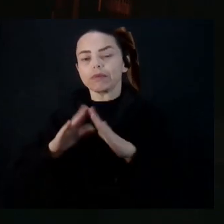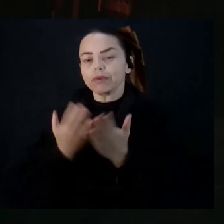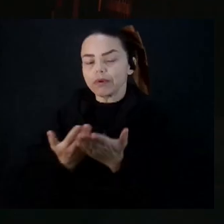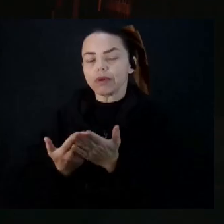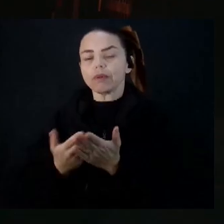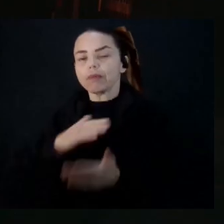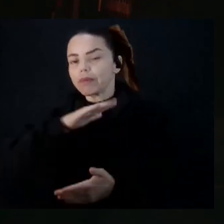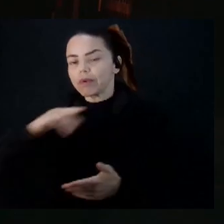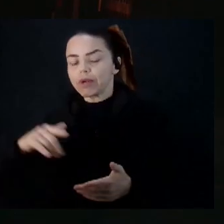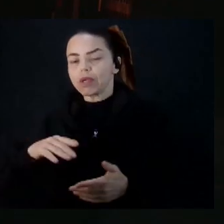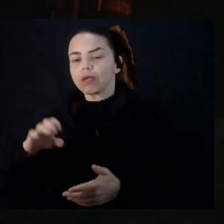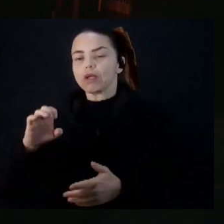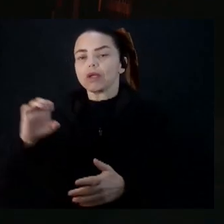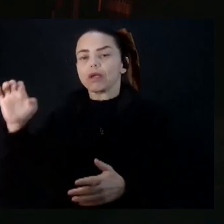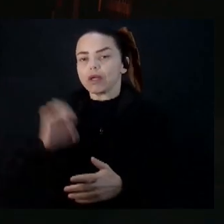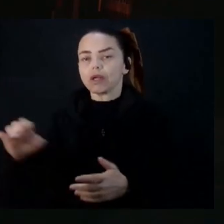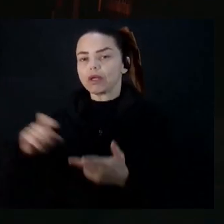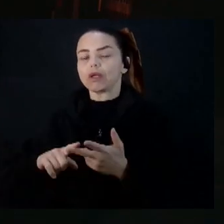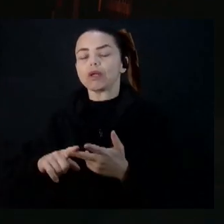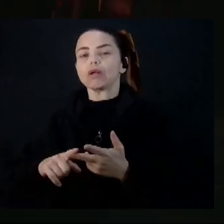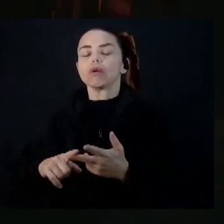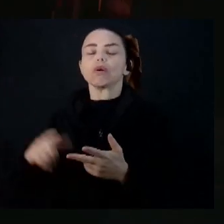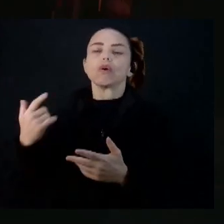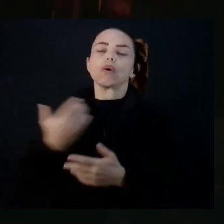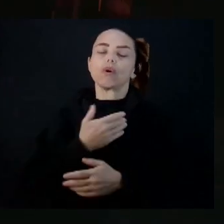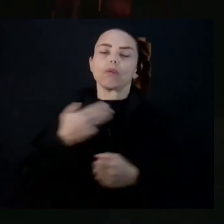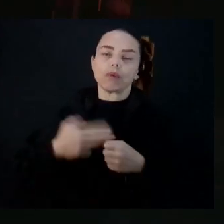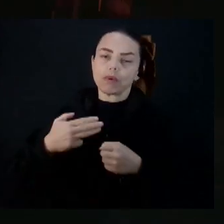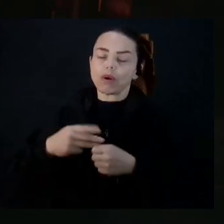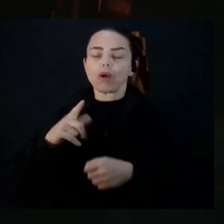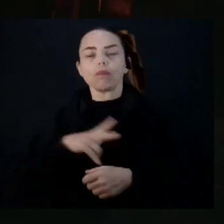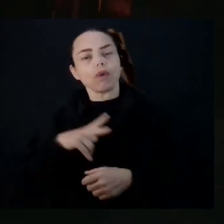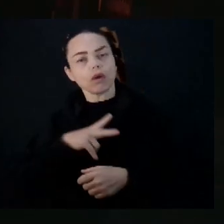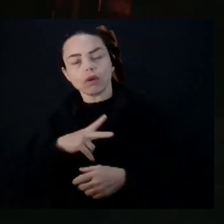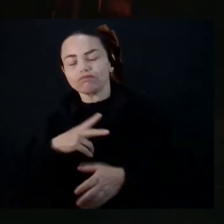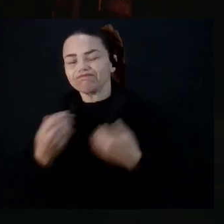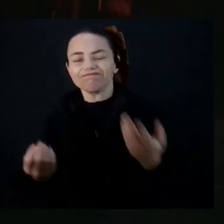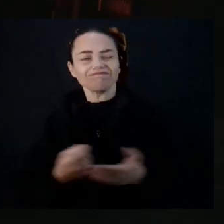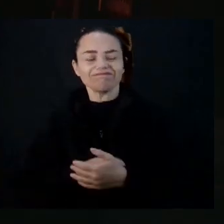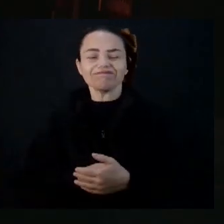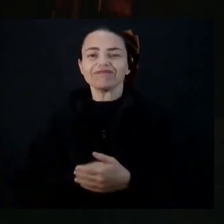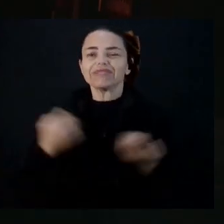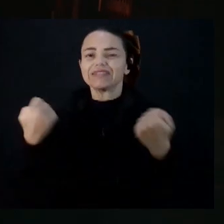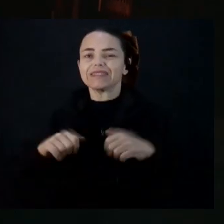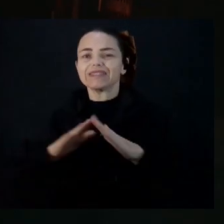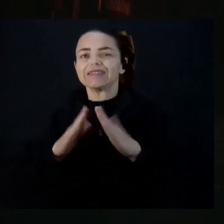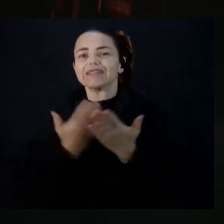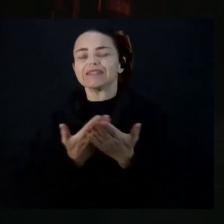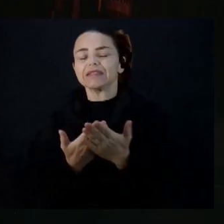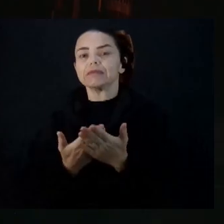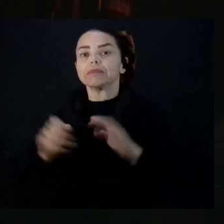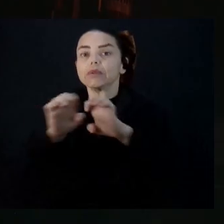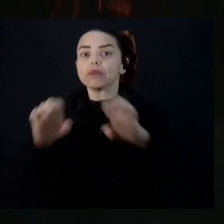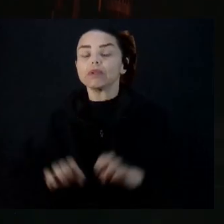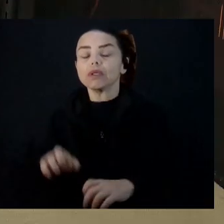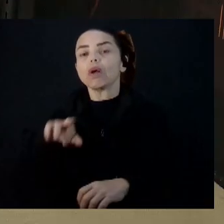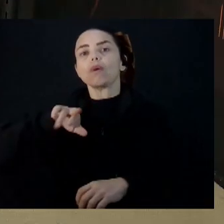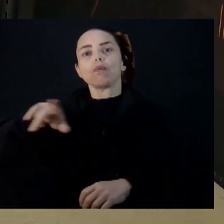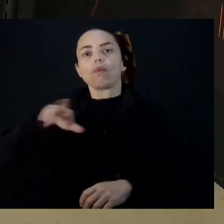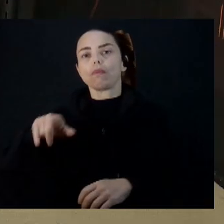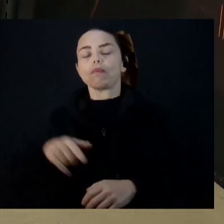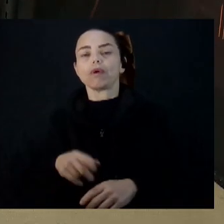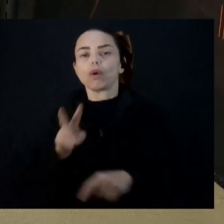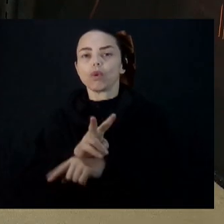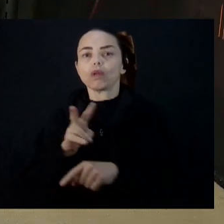escola municipal, escola pública, né? Ou uma escola particular? A escola ela precisa ter uma infraestrutura diferenciada?